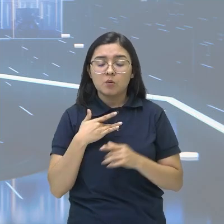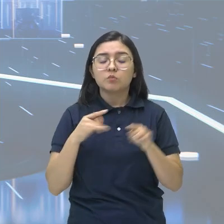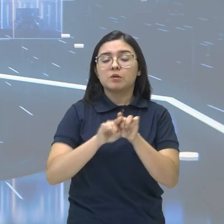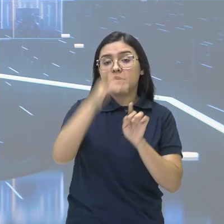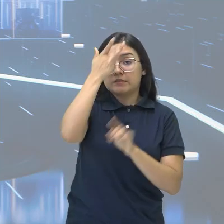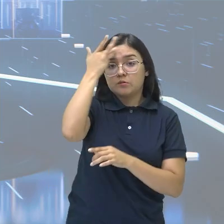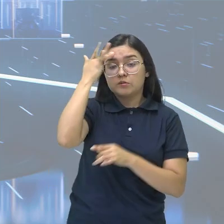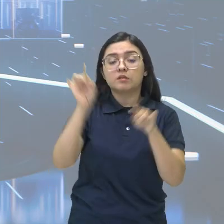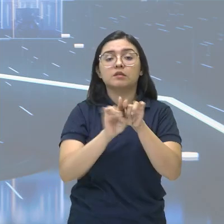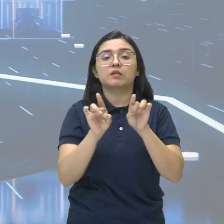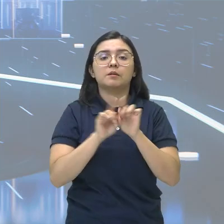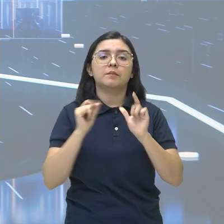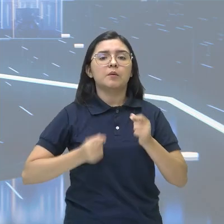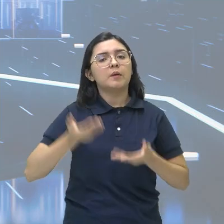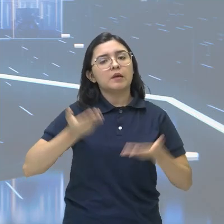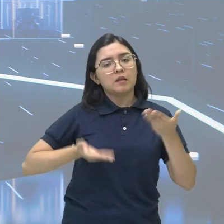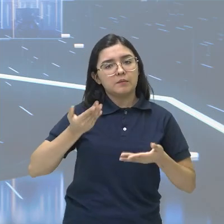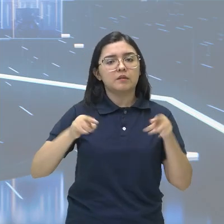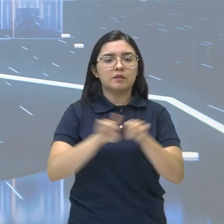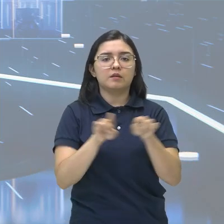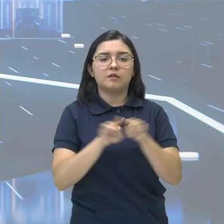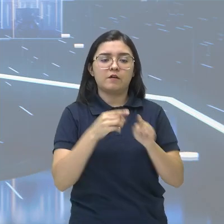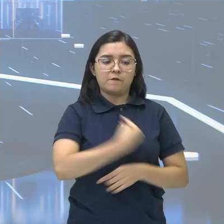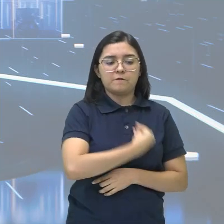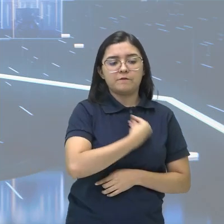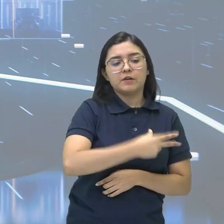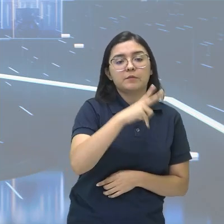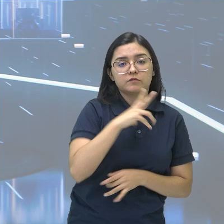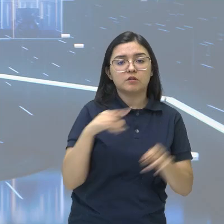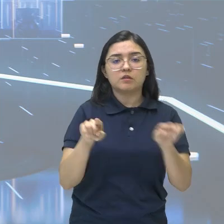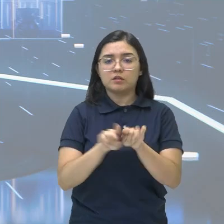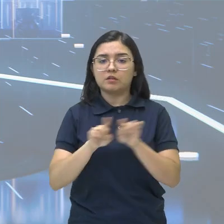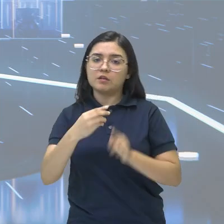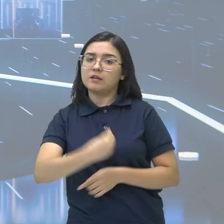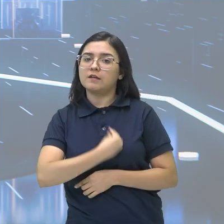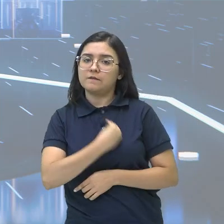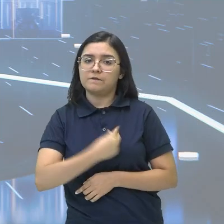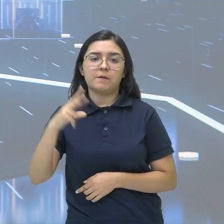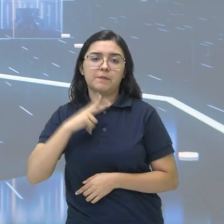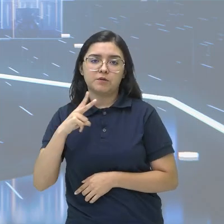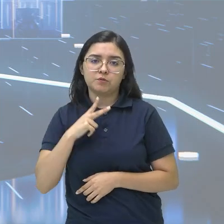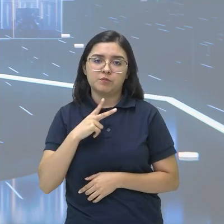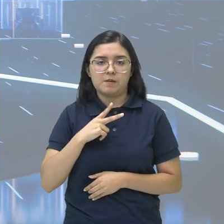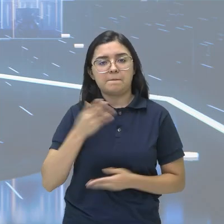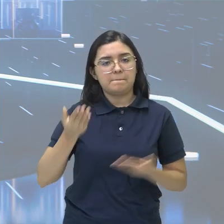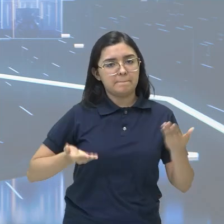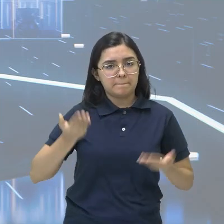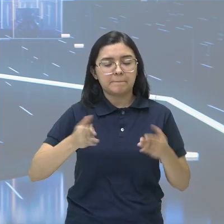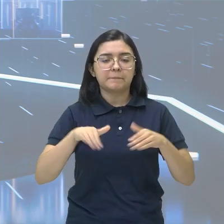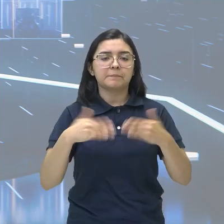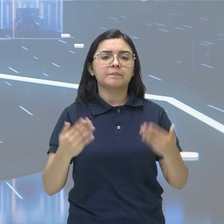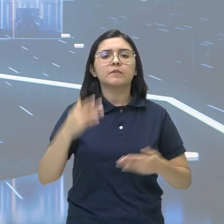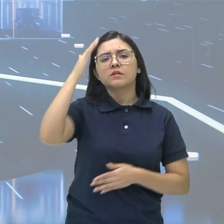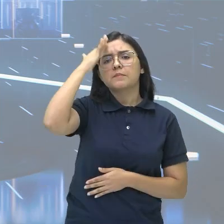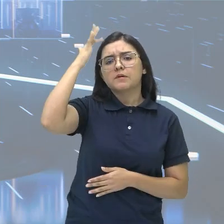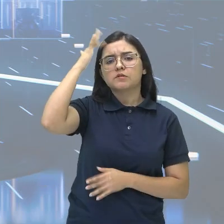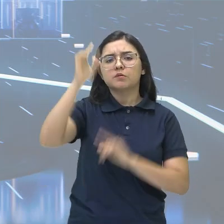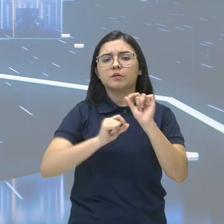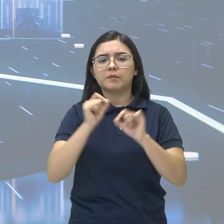mental e a questão do equilíbrio entre vida profissional e vida pessoal. Porque vocês imaginam,